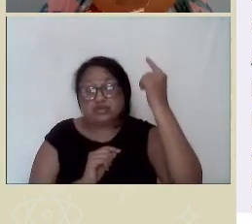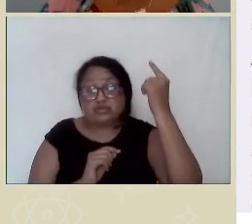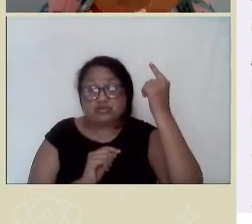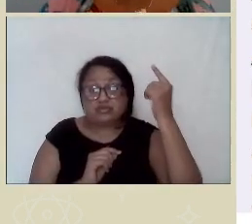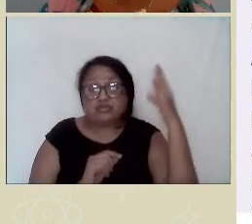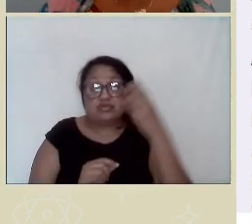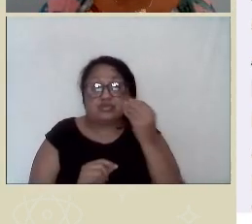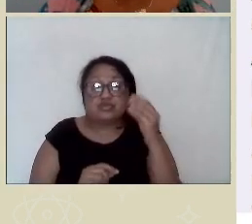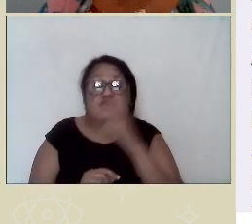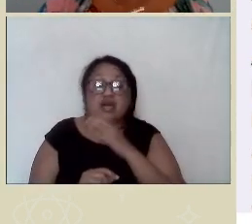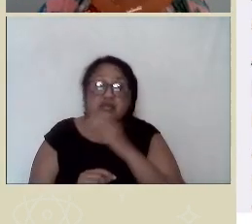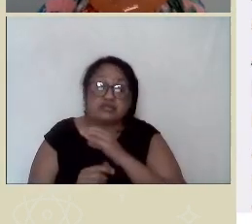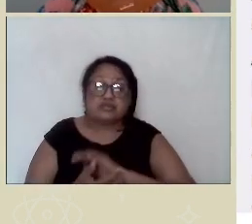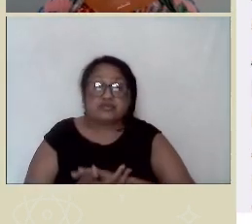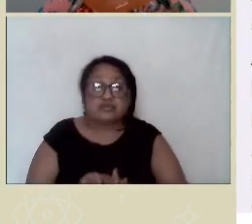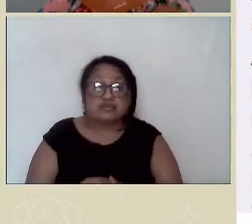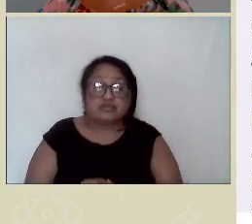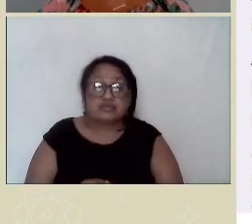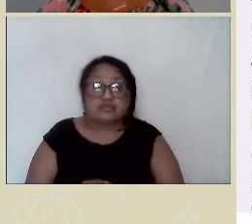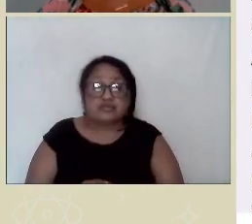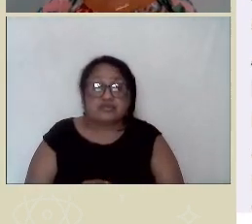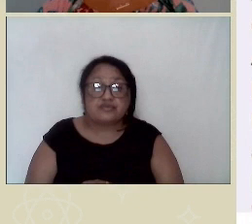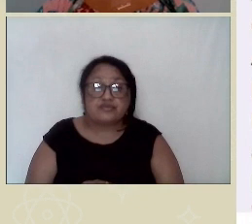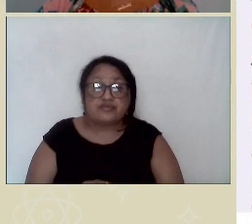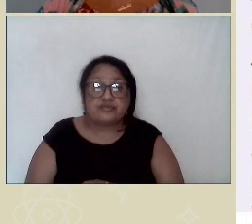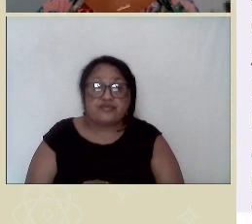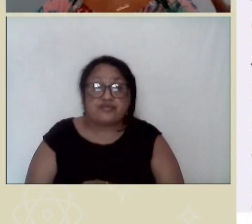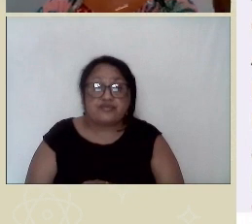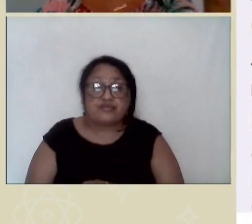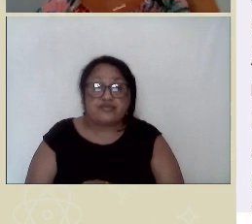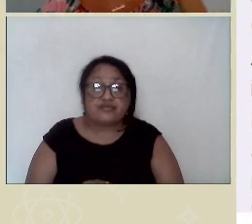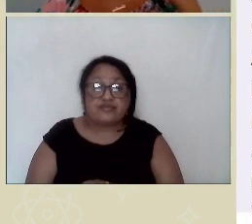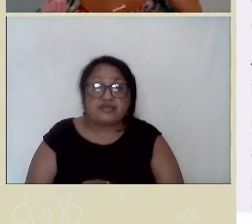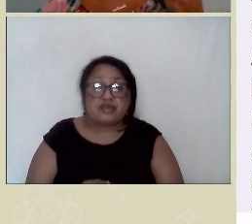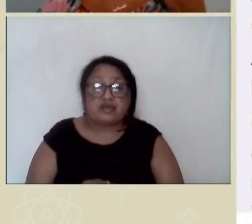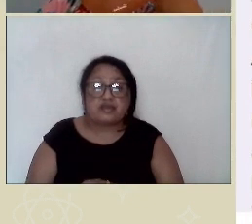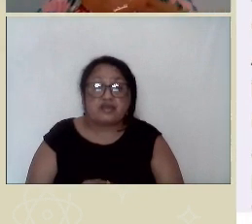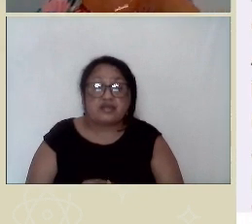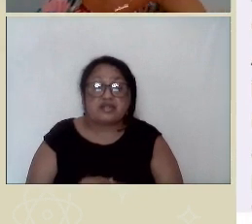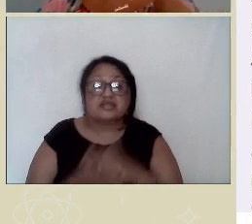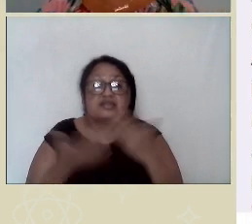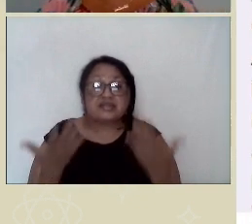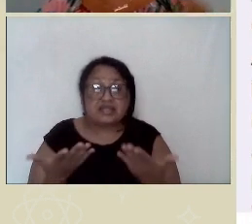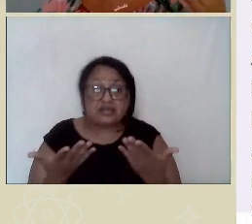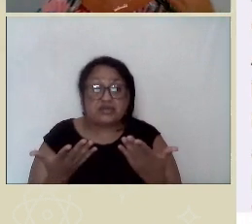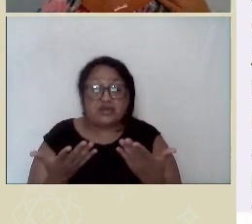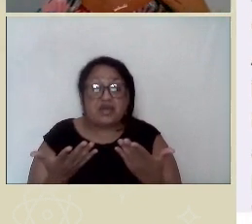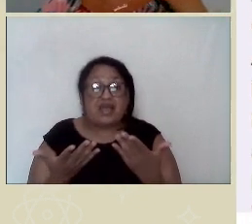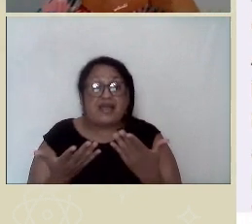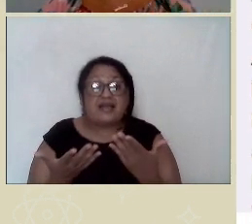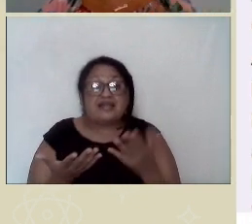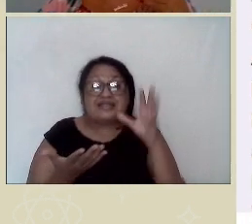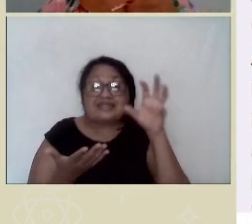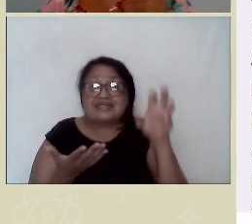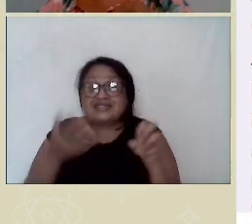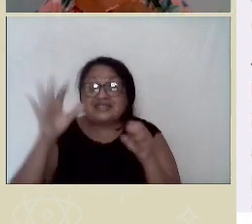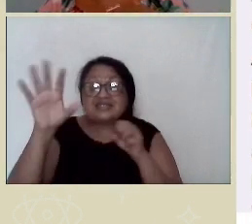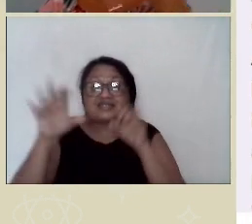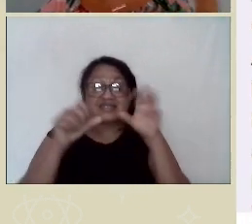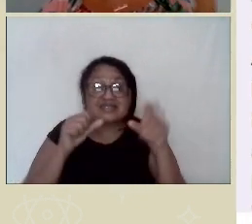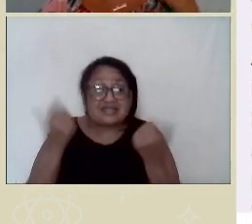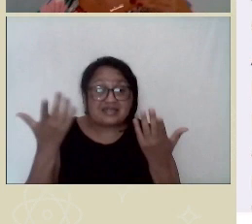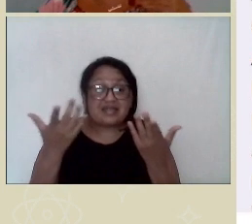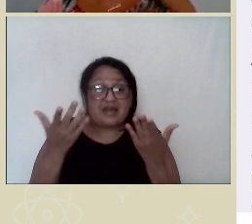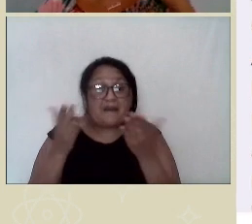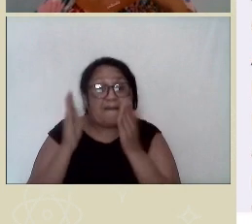Aberyst no Reino Unido extraíram cilindros de gelo da geleira Kumbu